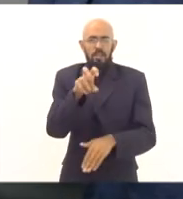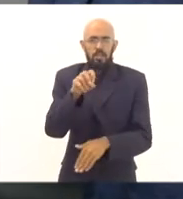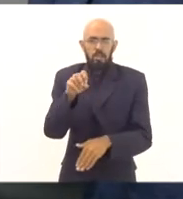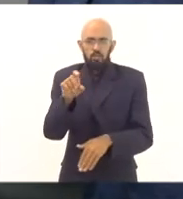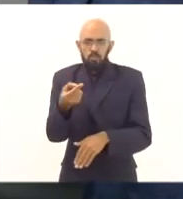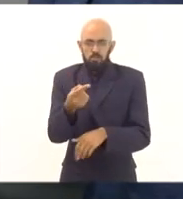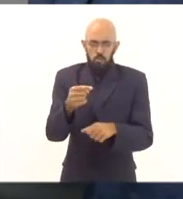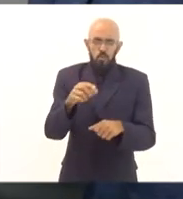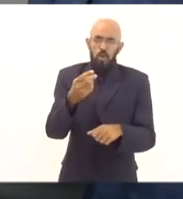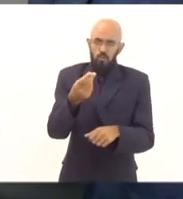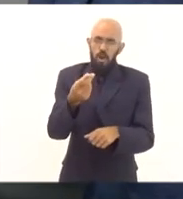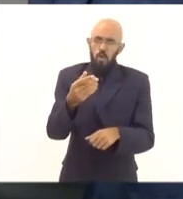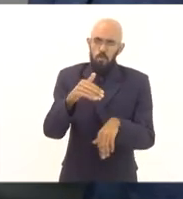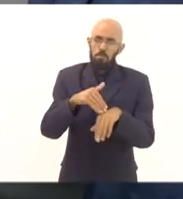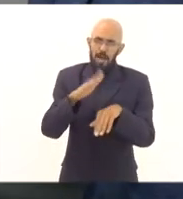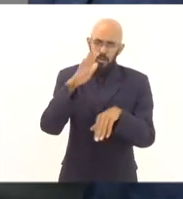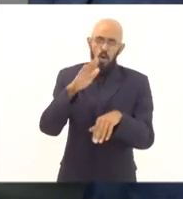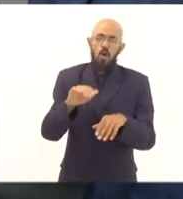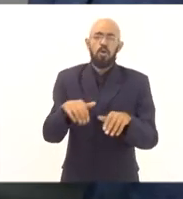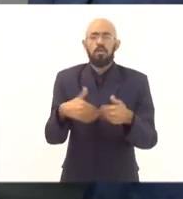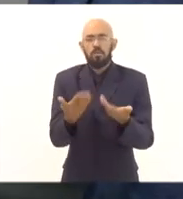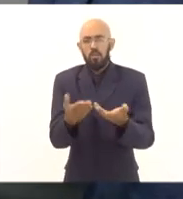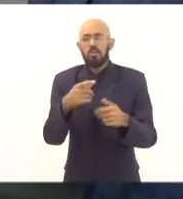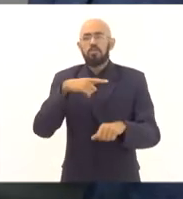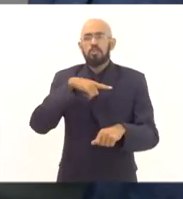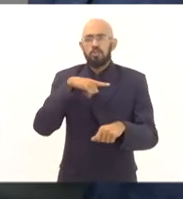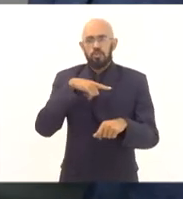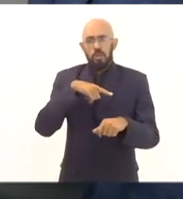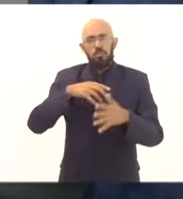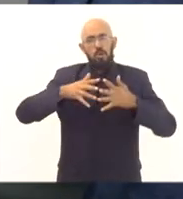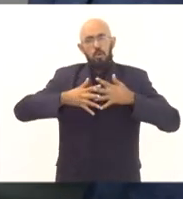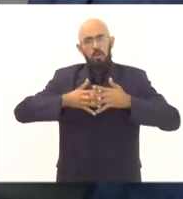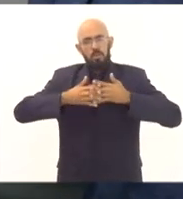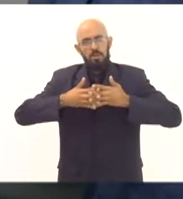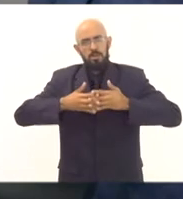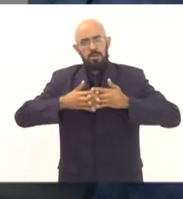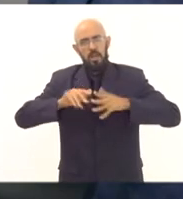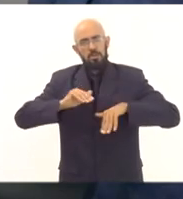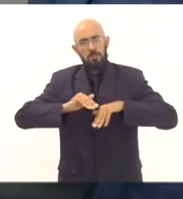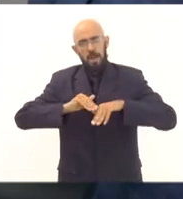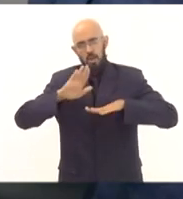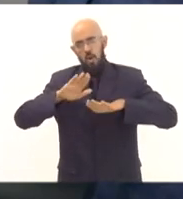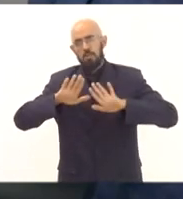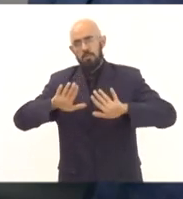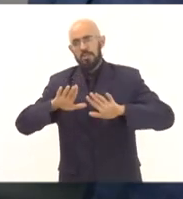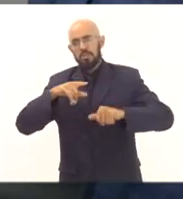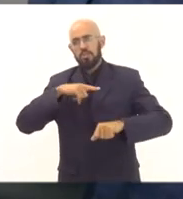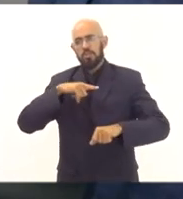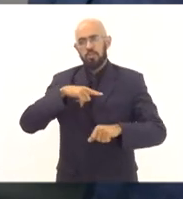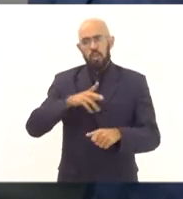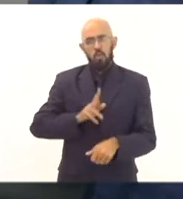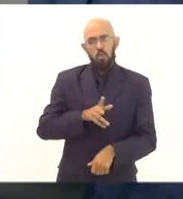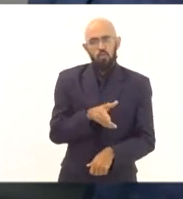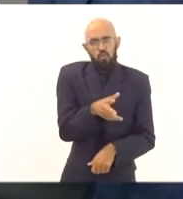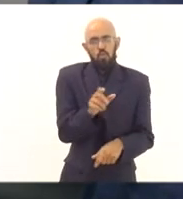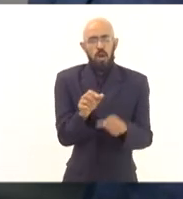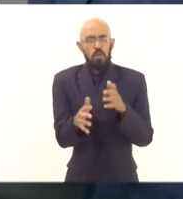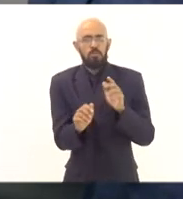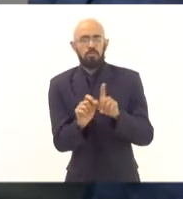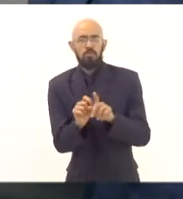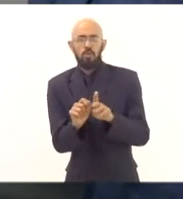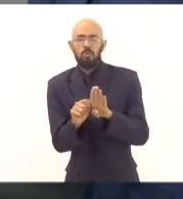Então é mais expressivo Então eu tenho uma complexidade um pouco maior mas ainda continua bastante de